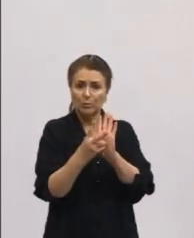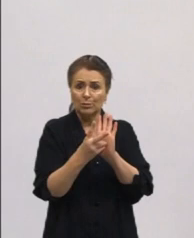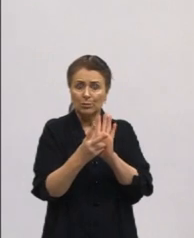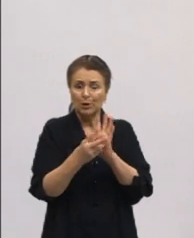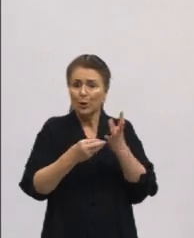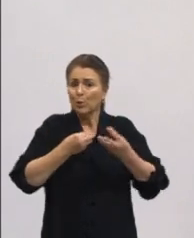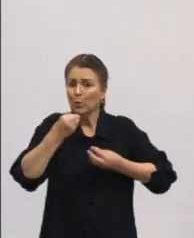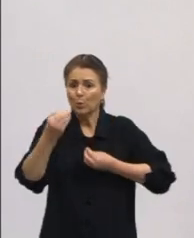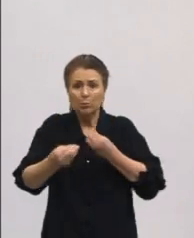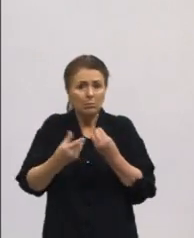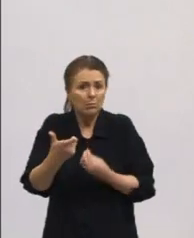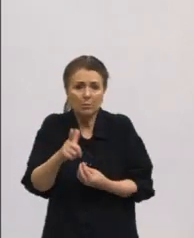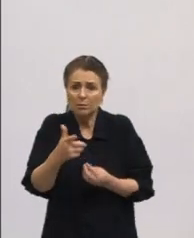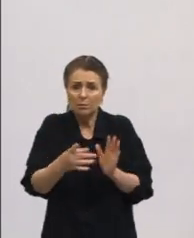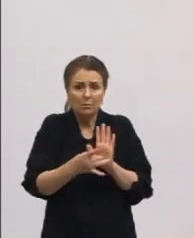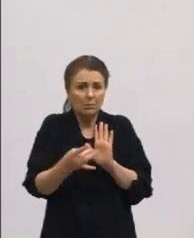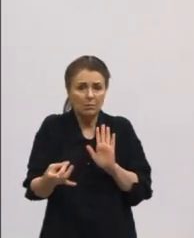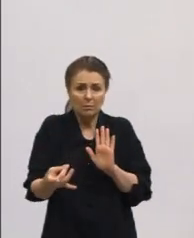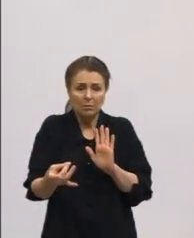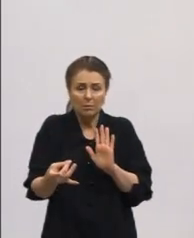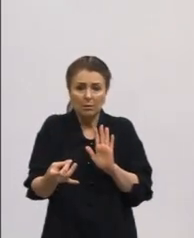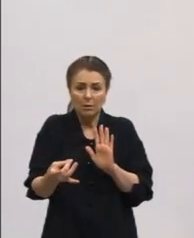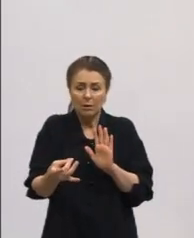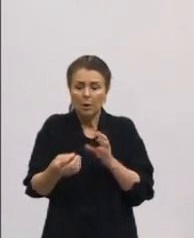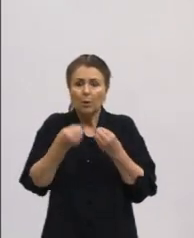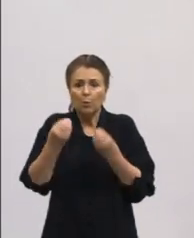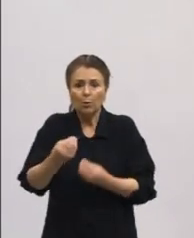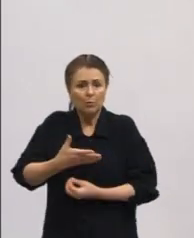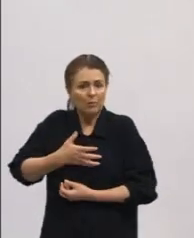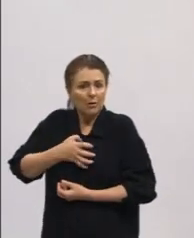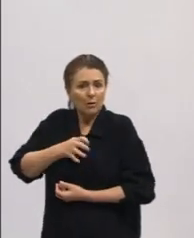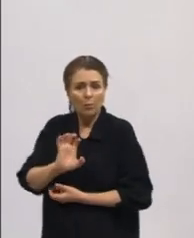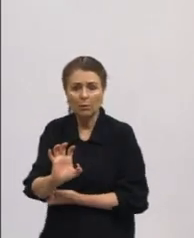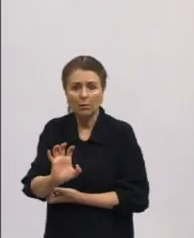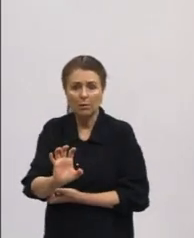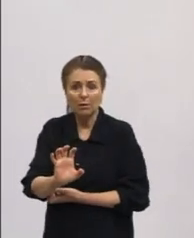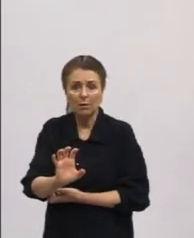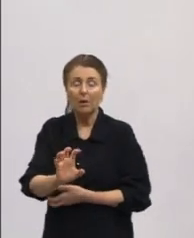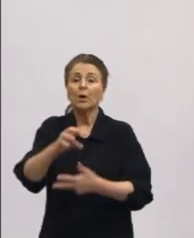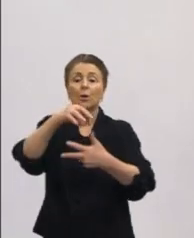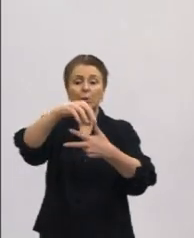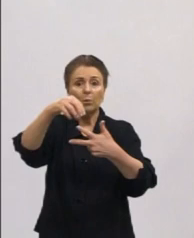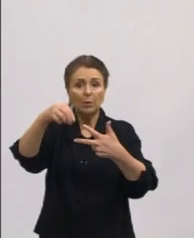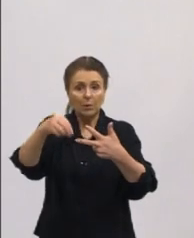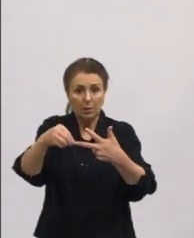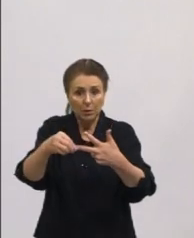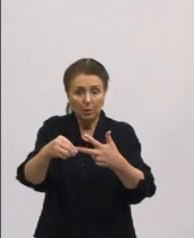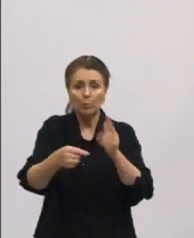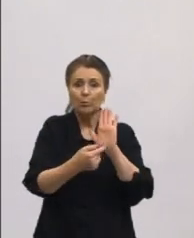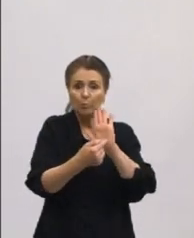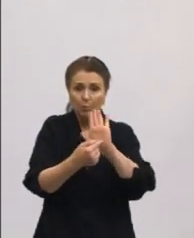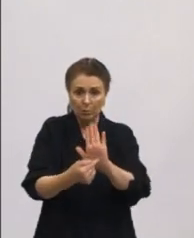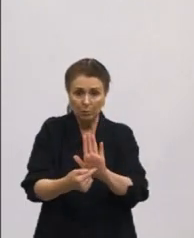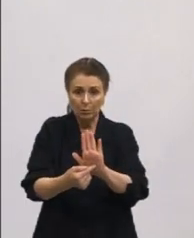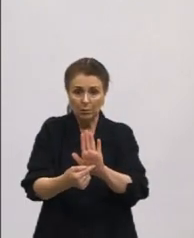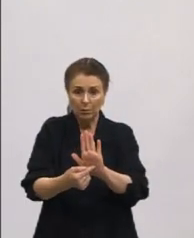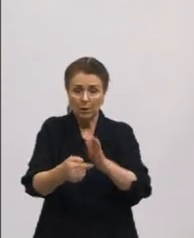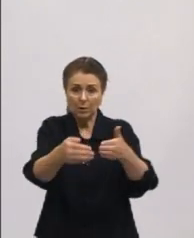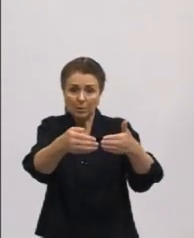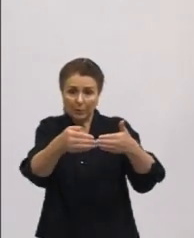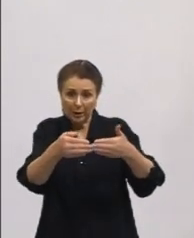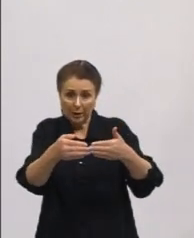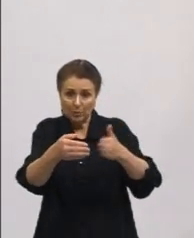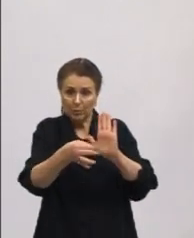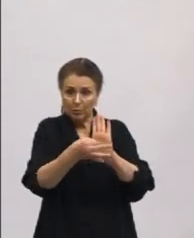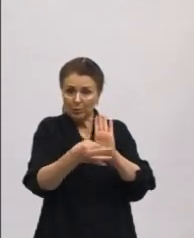se posicionar contra essas questões e o ENEM também funciona dessa forma o Enem ele nos pede que a gente se